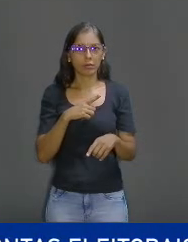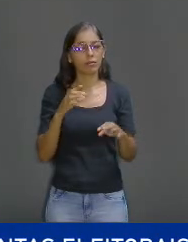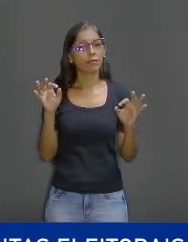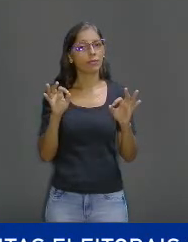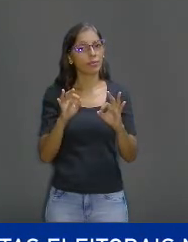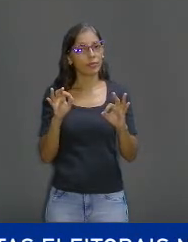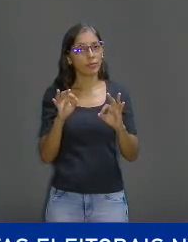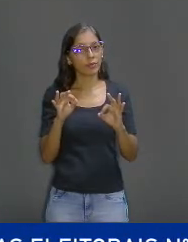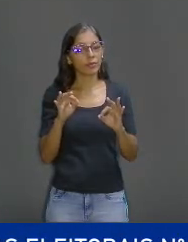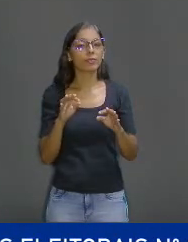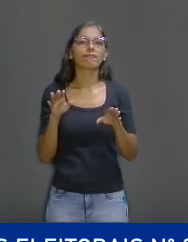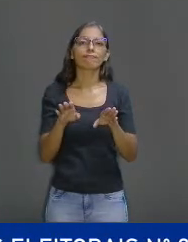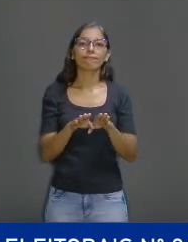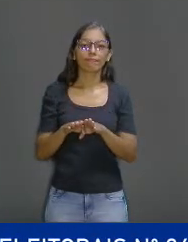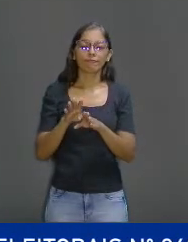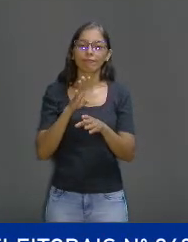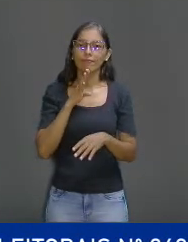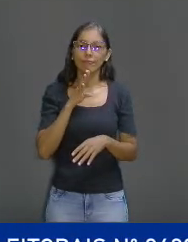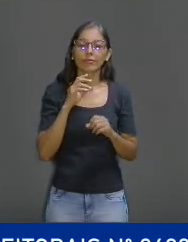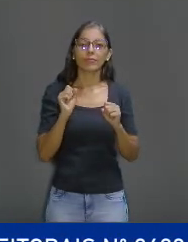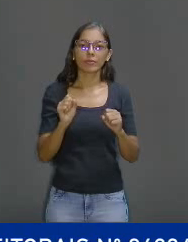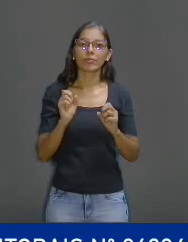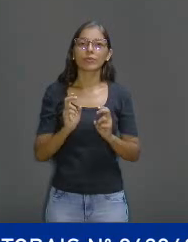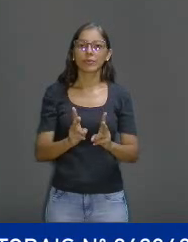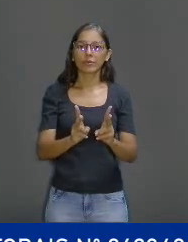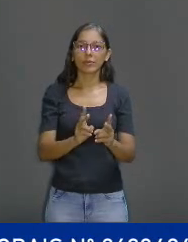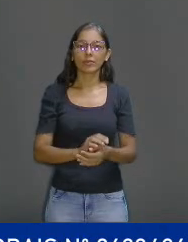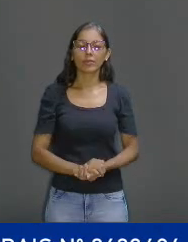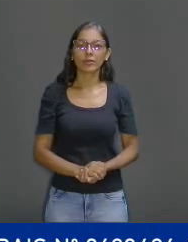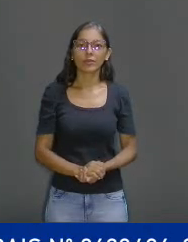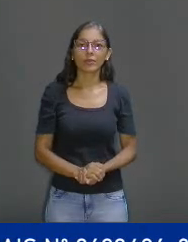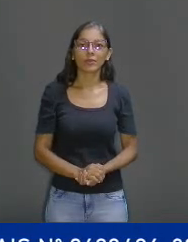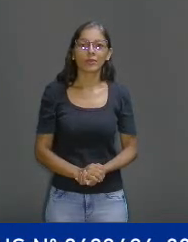Nenhuma. Conhecida a unanimidade, Vossa Excelência pode prosseguir.